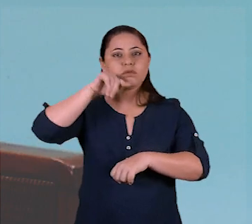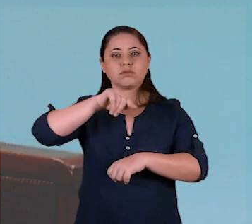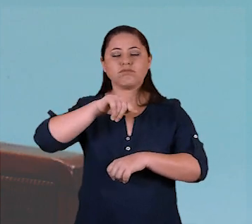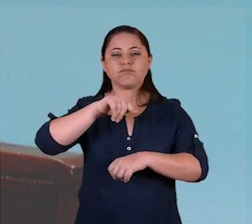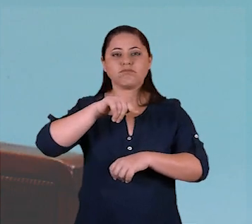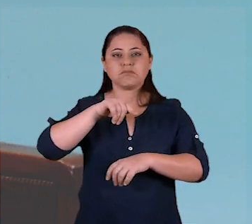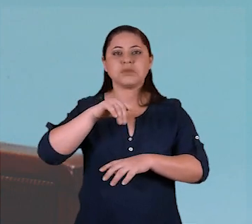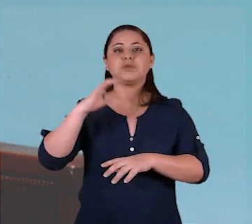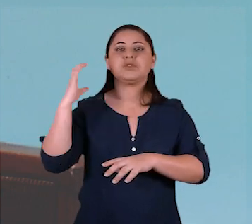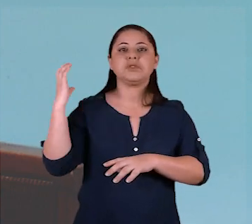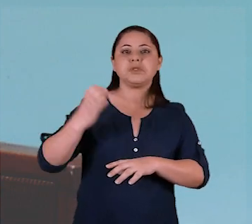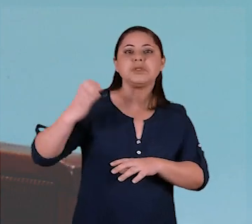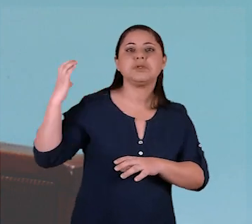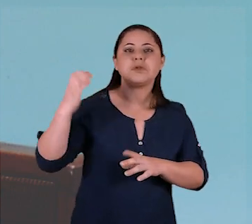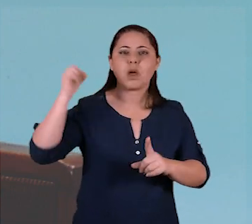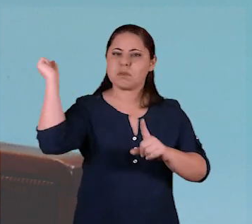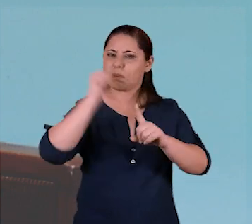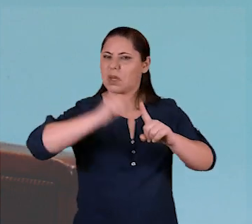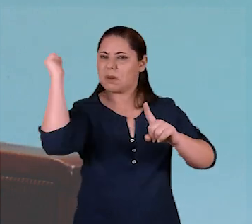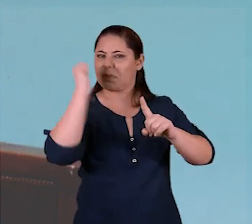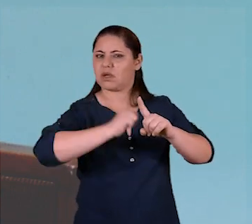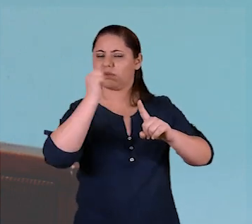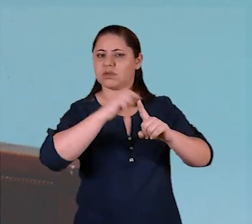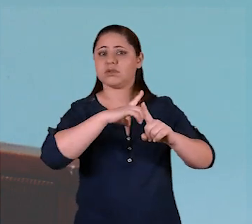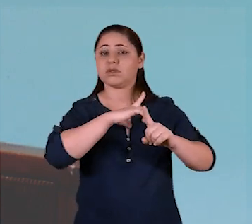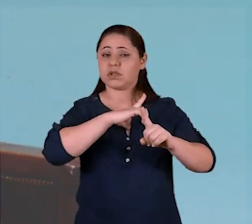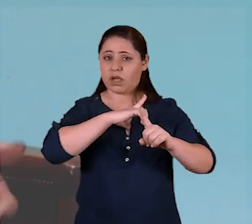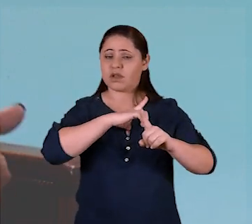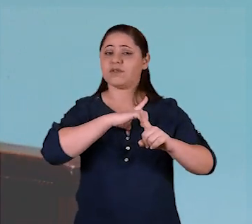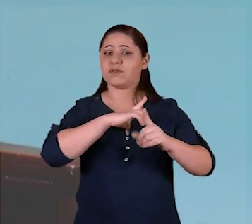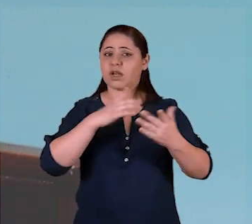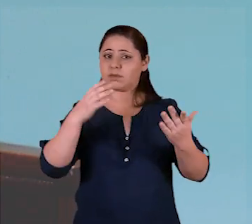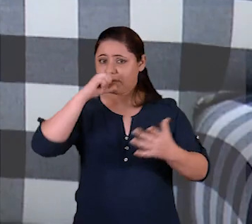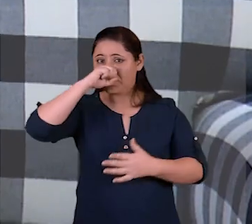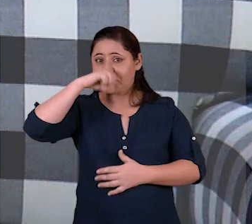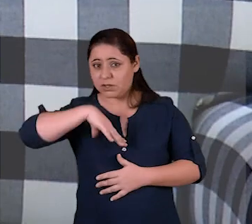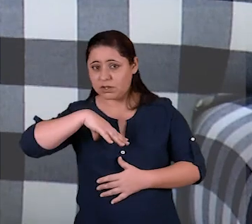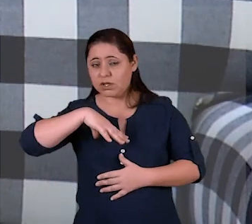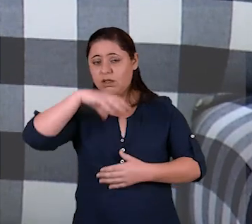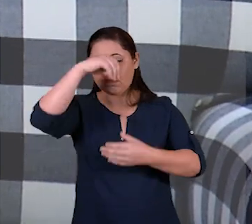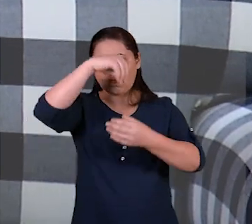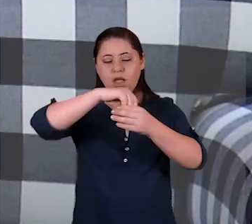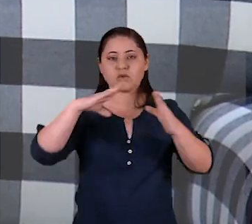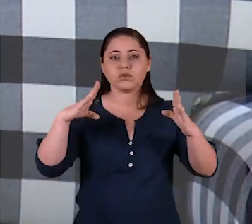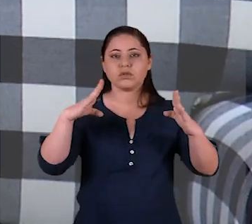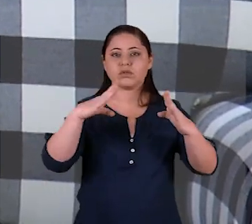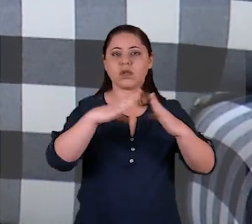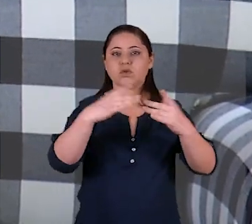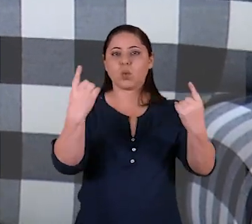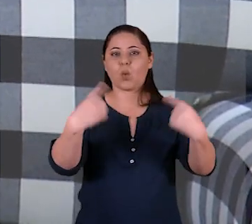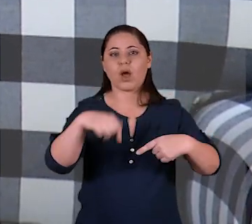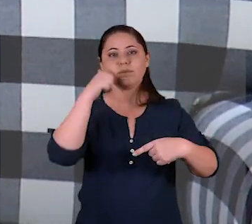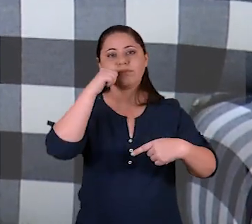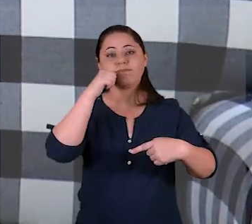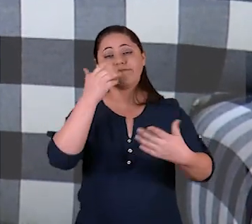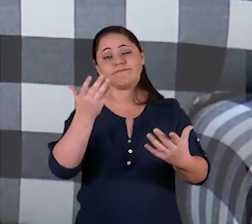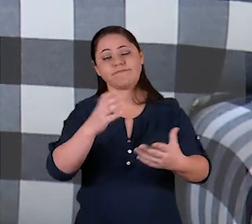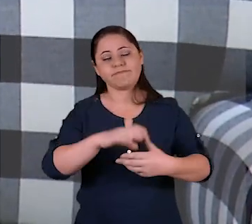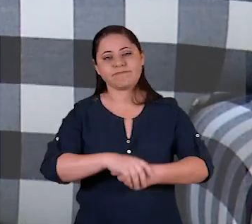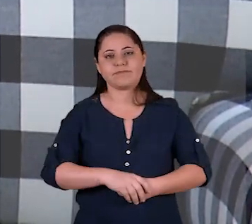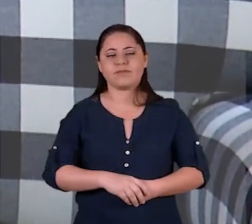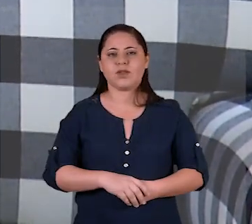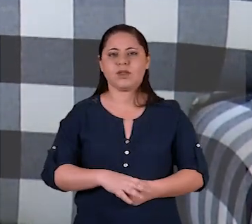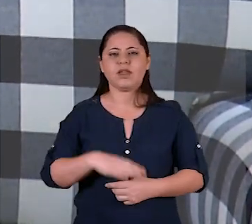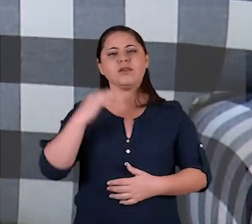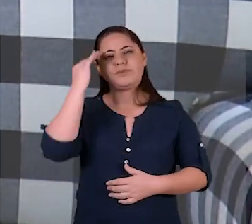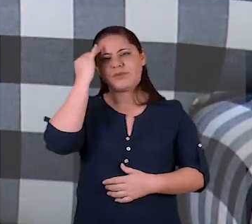semestre. Então, são 4.039 ocorrências de violências que ocorrem dentro de casa contra as mulheres. E só para a gente entender